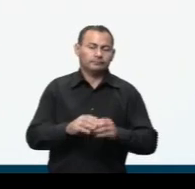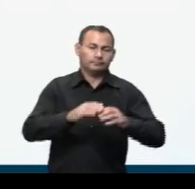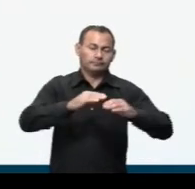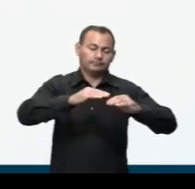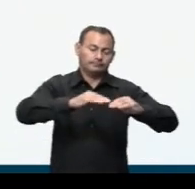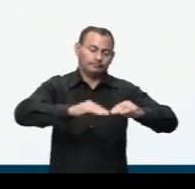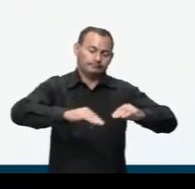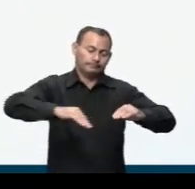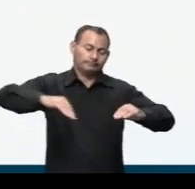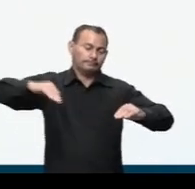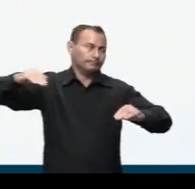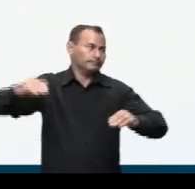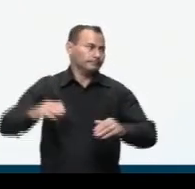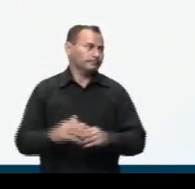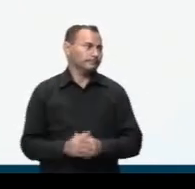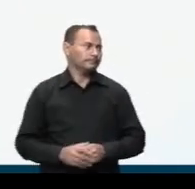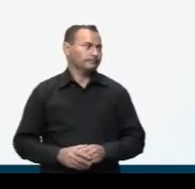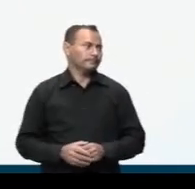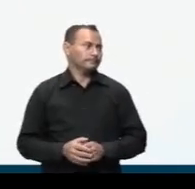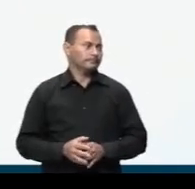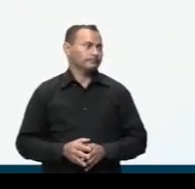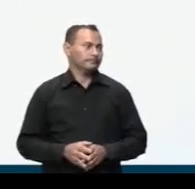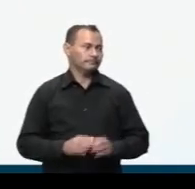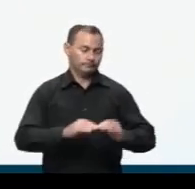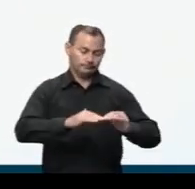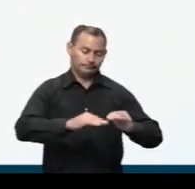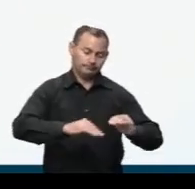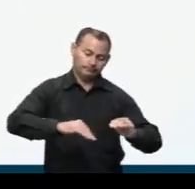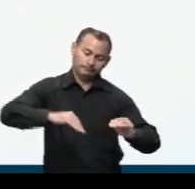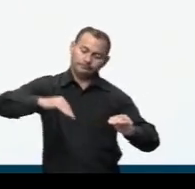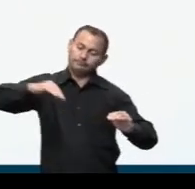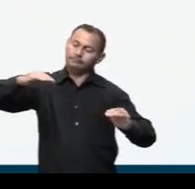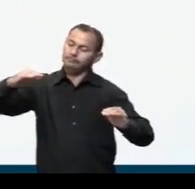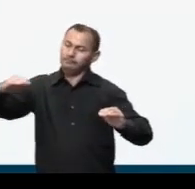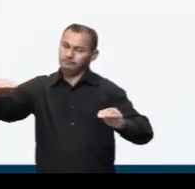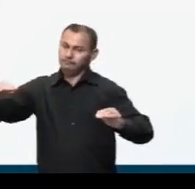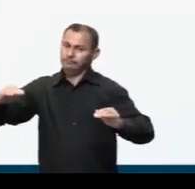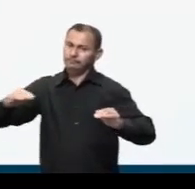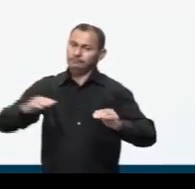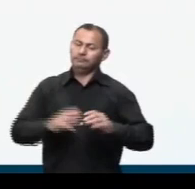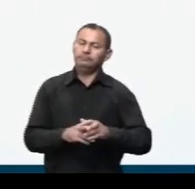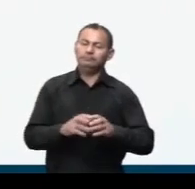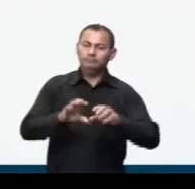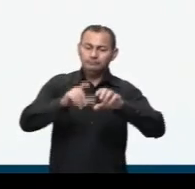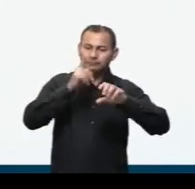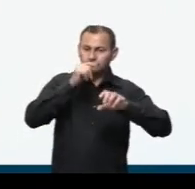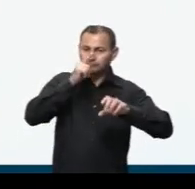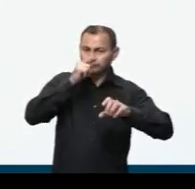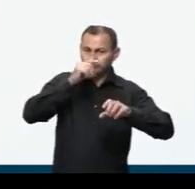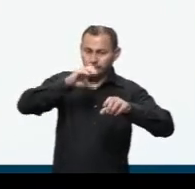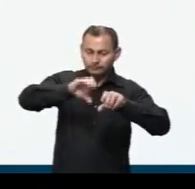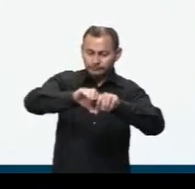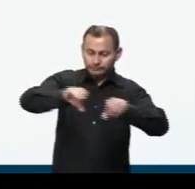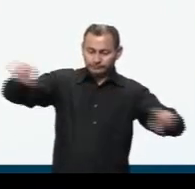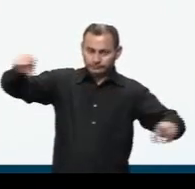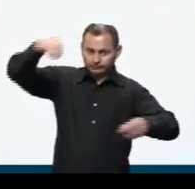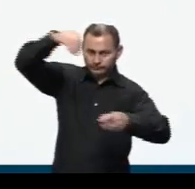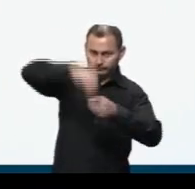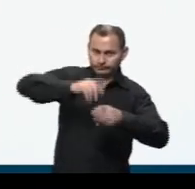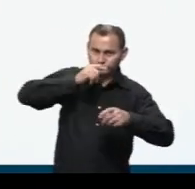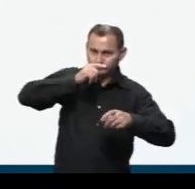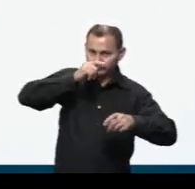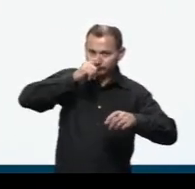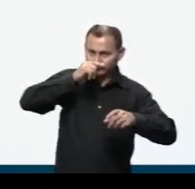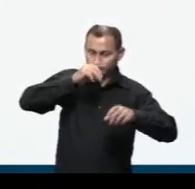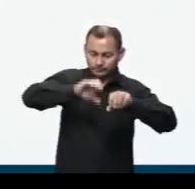aclive, então o terreno vem para cá e dá uma subida. Bom, vou colocar essa mangueira com água dentro.